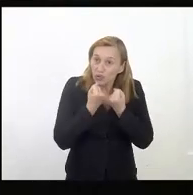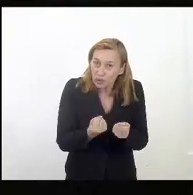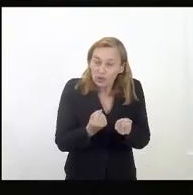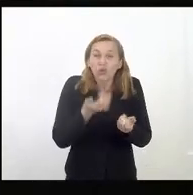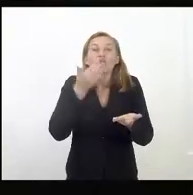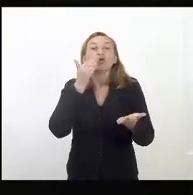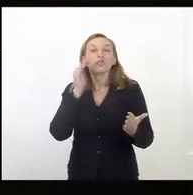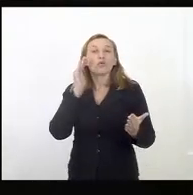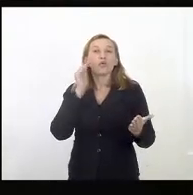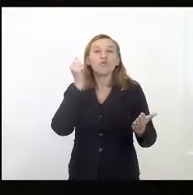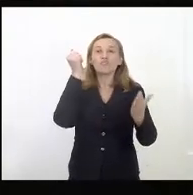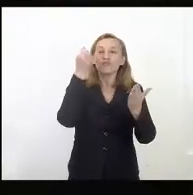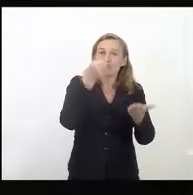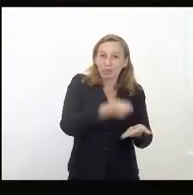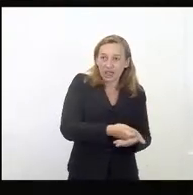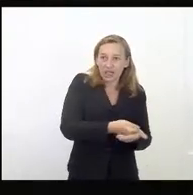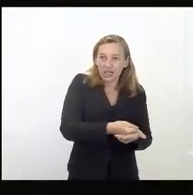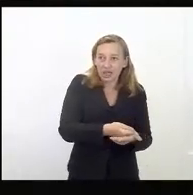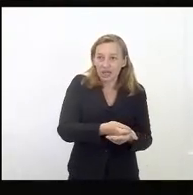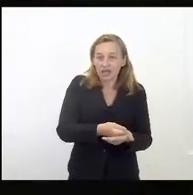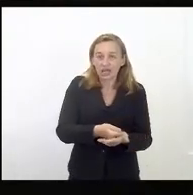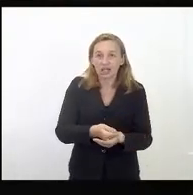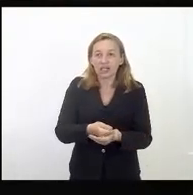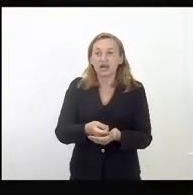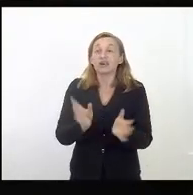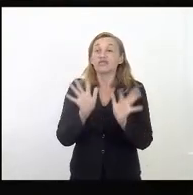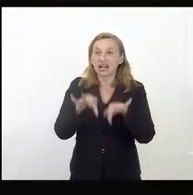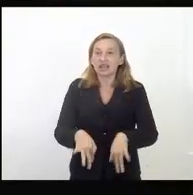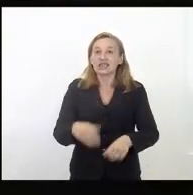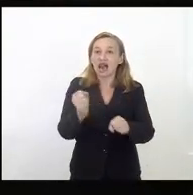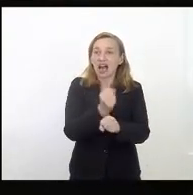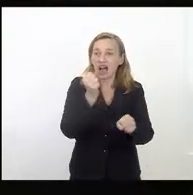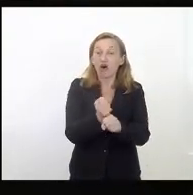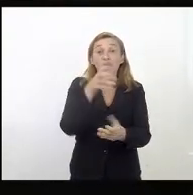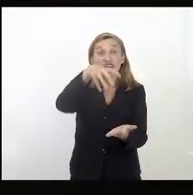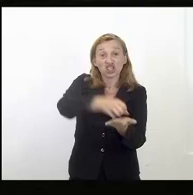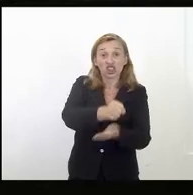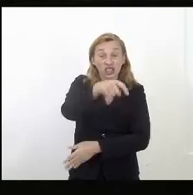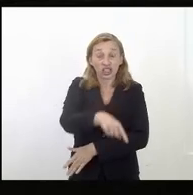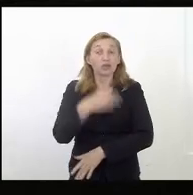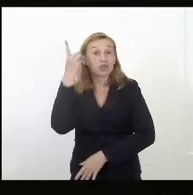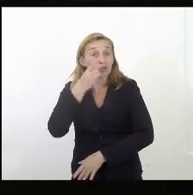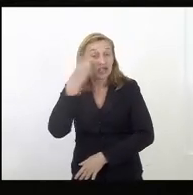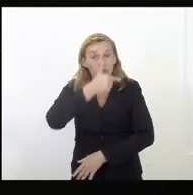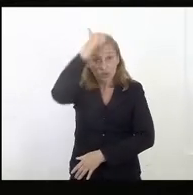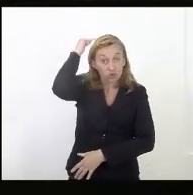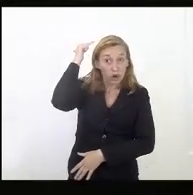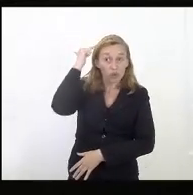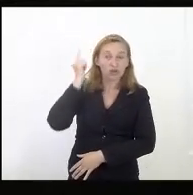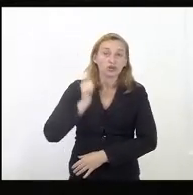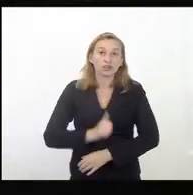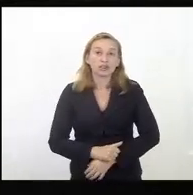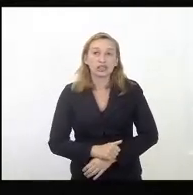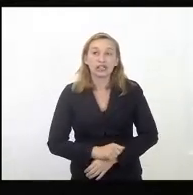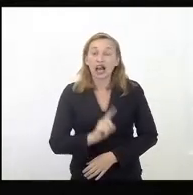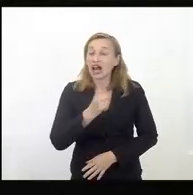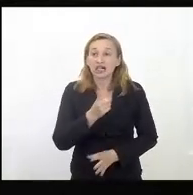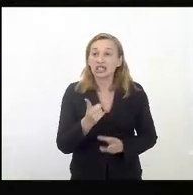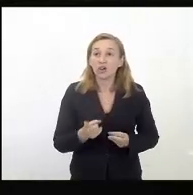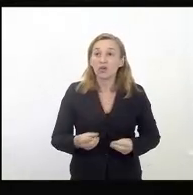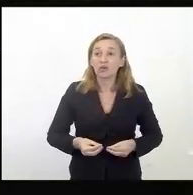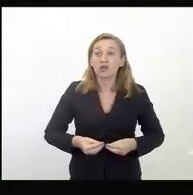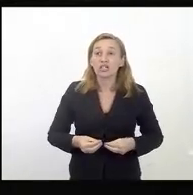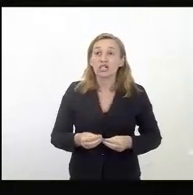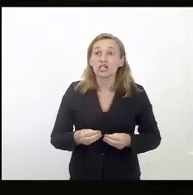cumprir e fazer a entrega conclusão da obra que muito bem registrada aqui pelo Deputado Luiz Paulo a não entrega